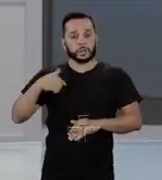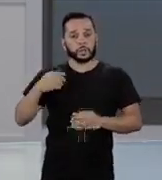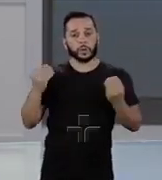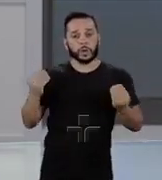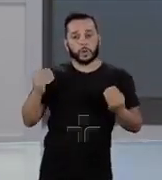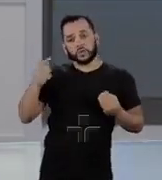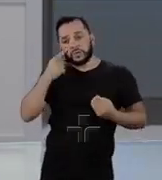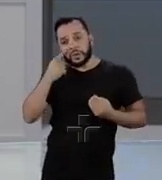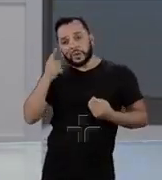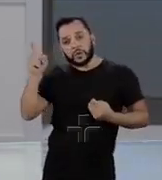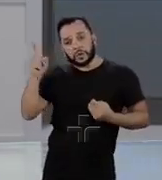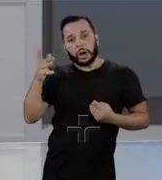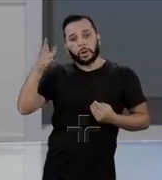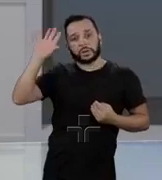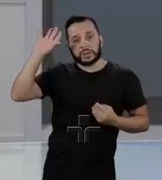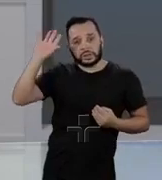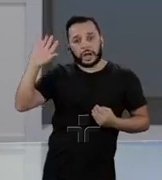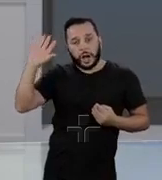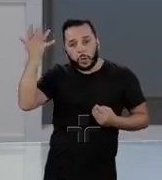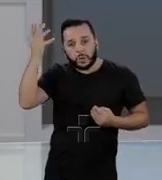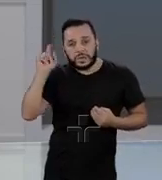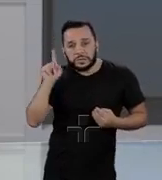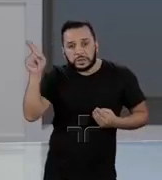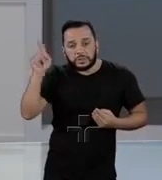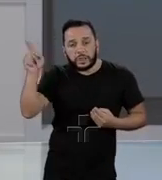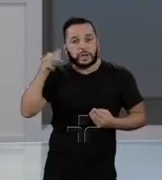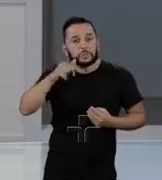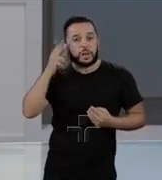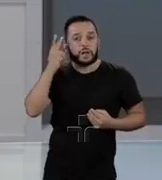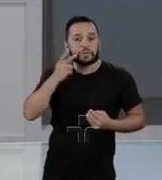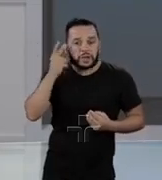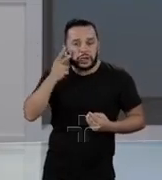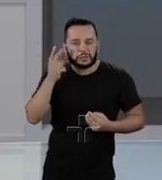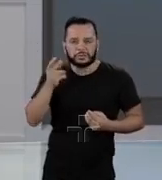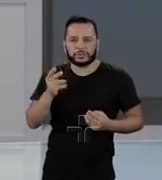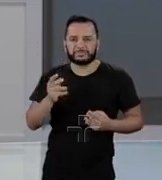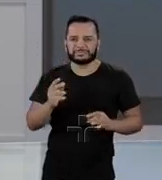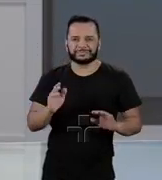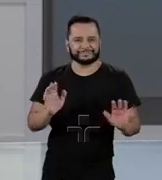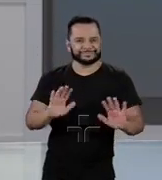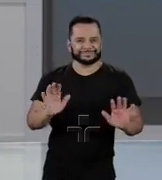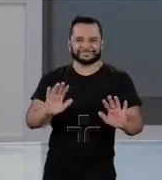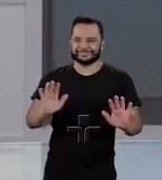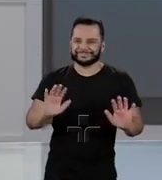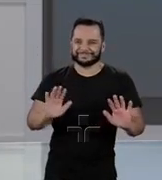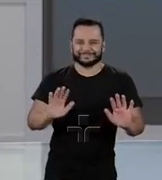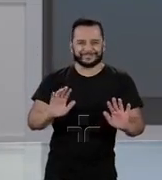política. Porque se os grupos